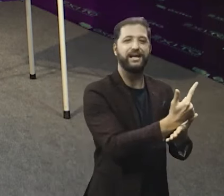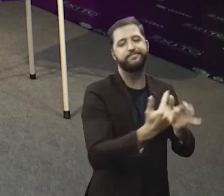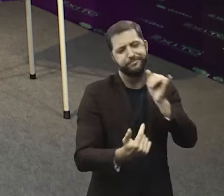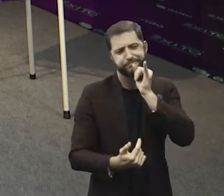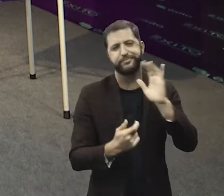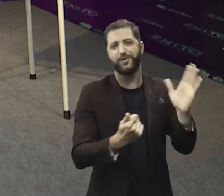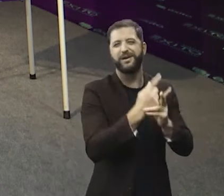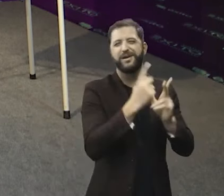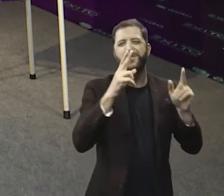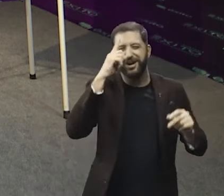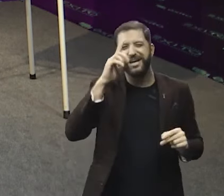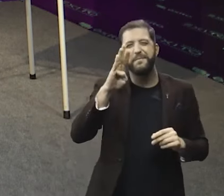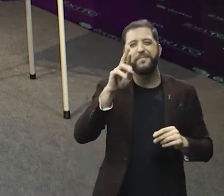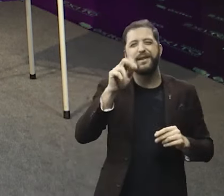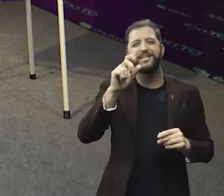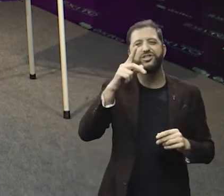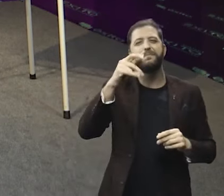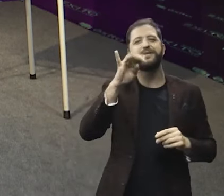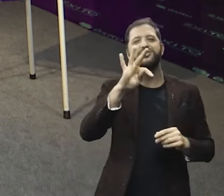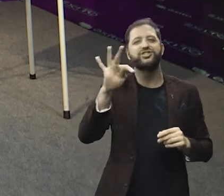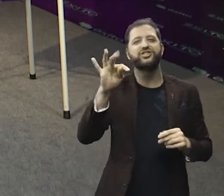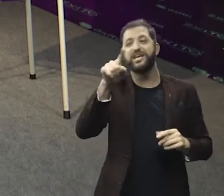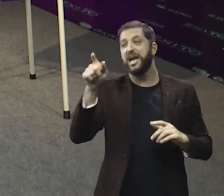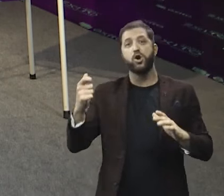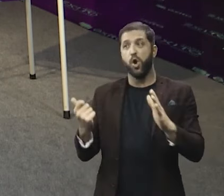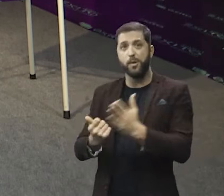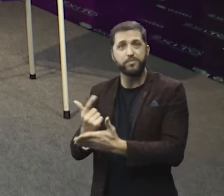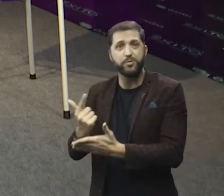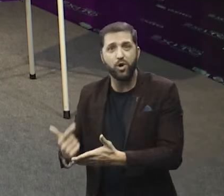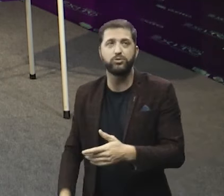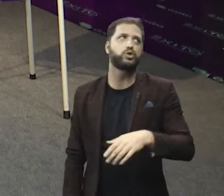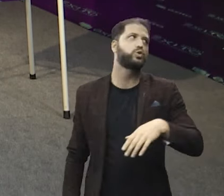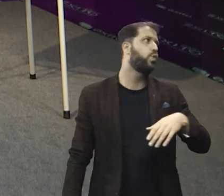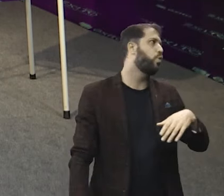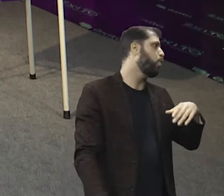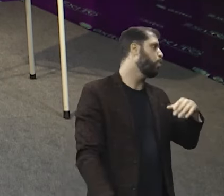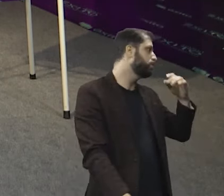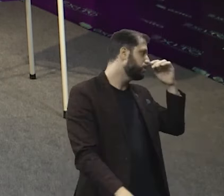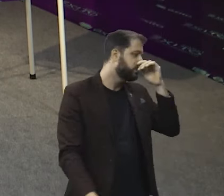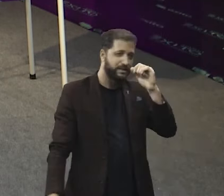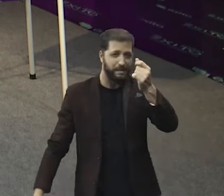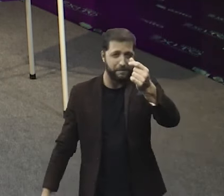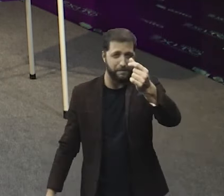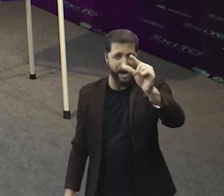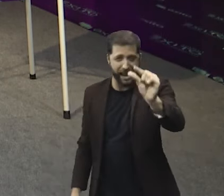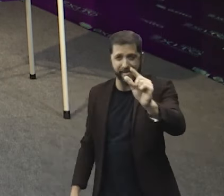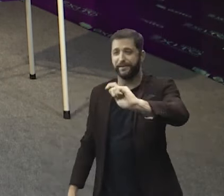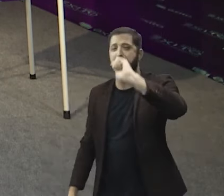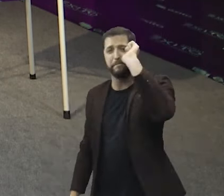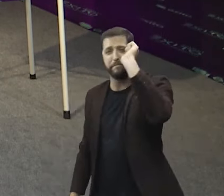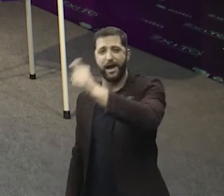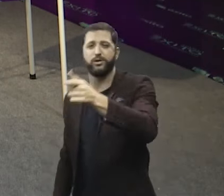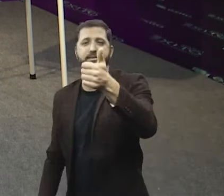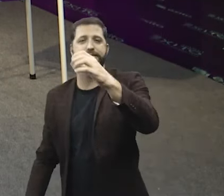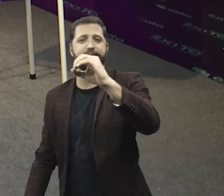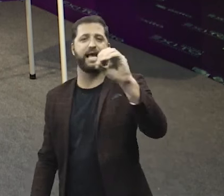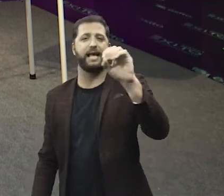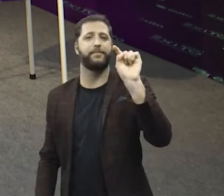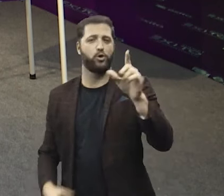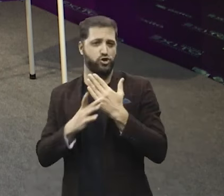Pitt bread Pitt tal todo mundo morando naquele Condomínio minha filha o que era sei lá 100.000